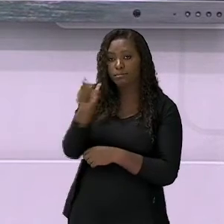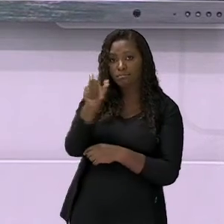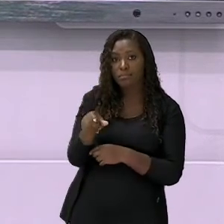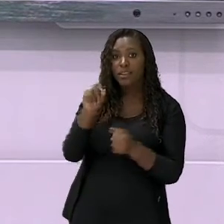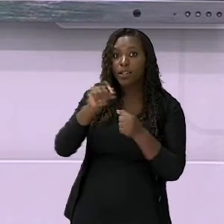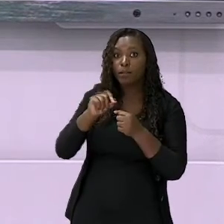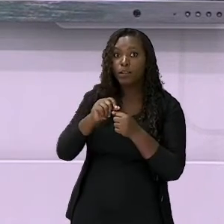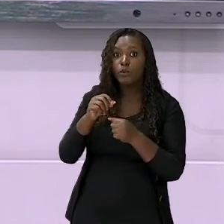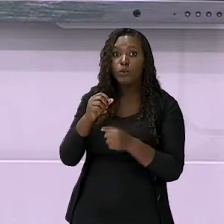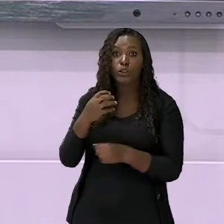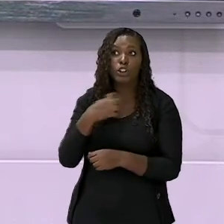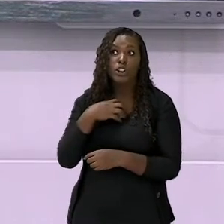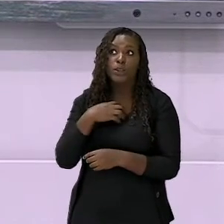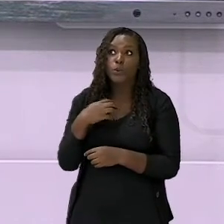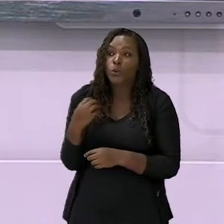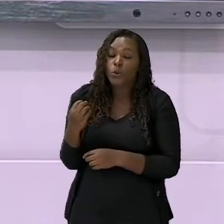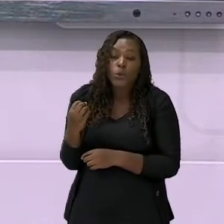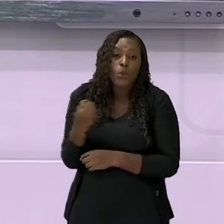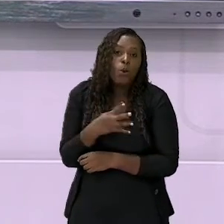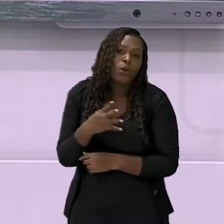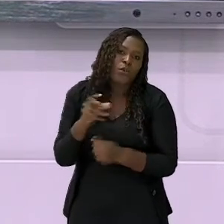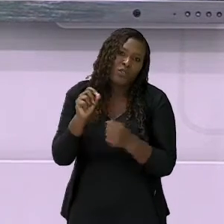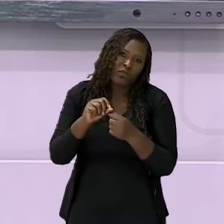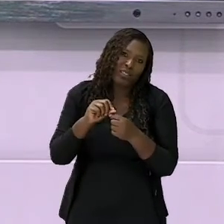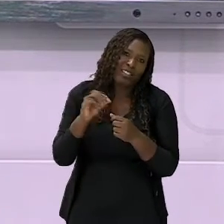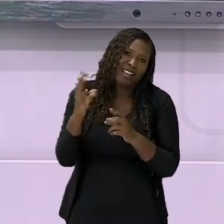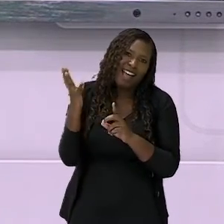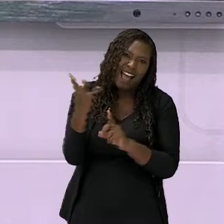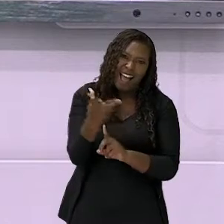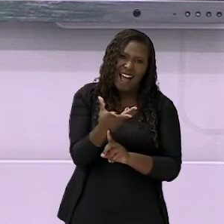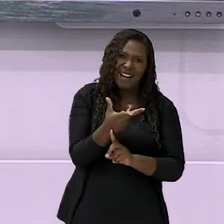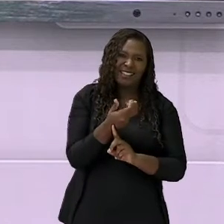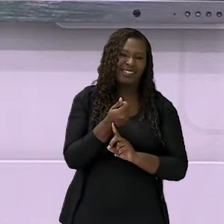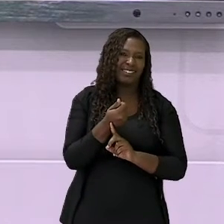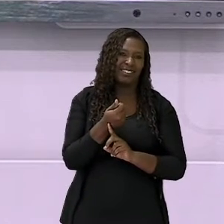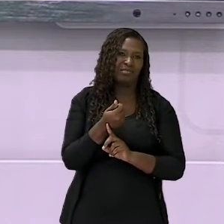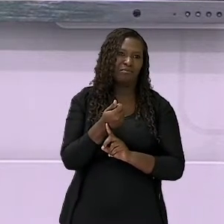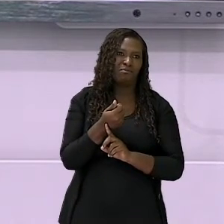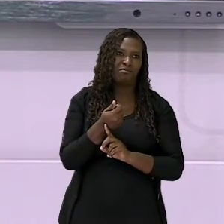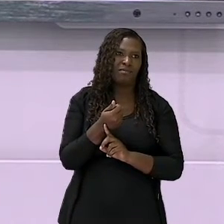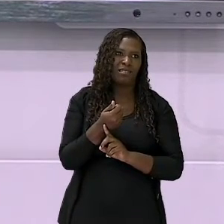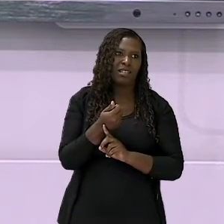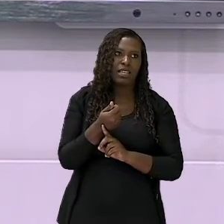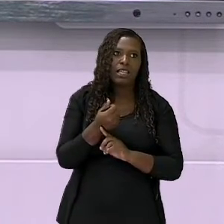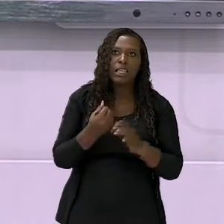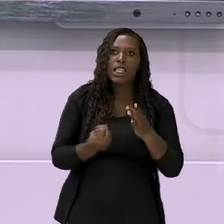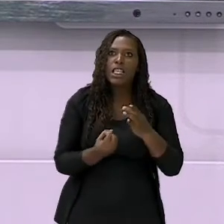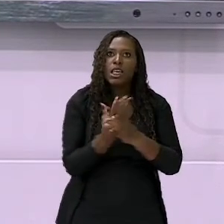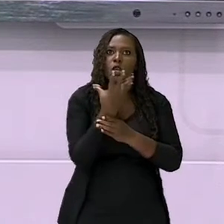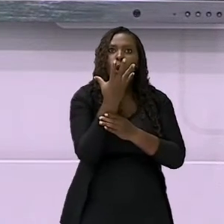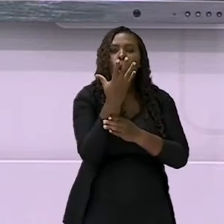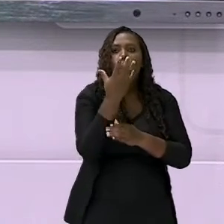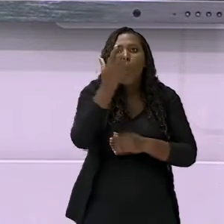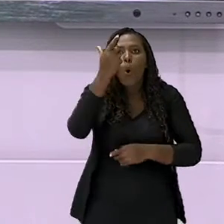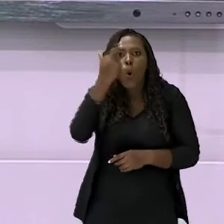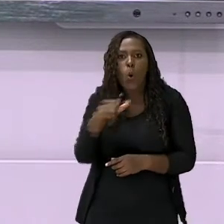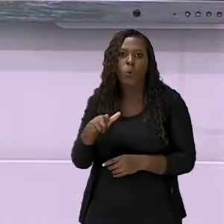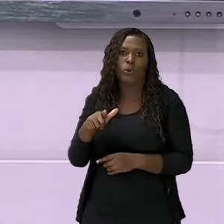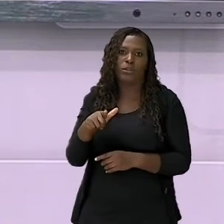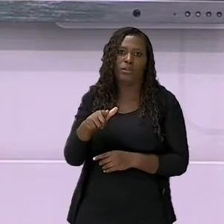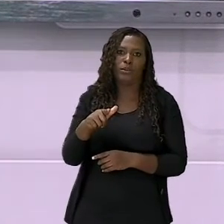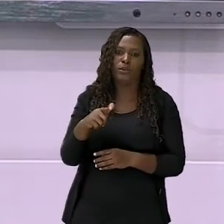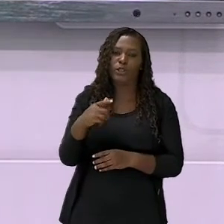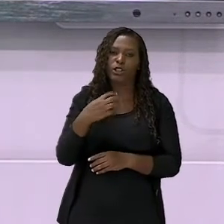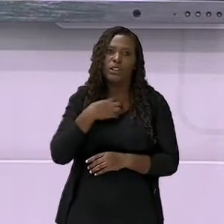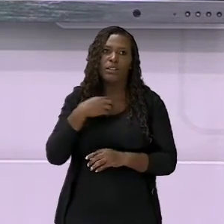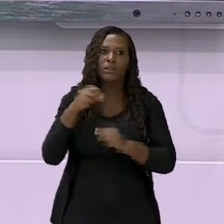Esse artista, ele reinventou uma forma de demonstrar os seus sentimentos.